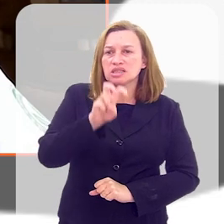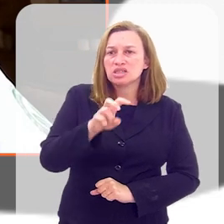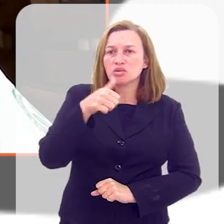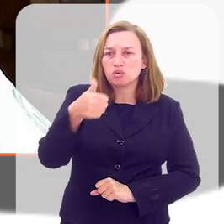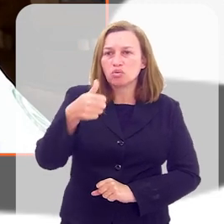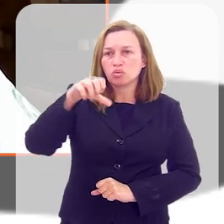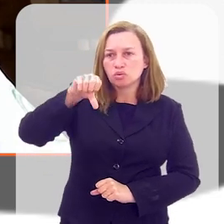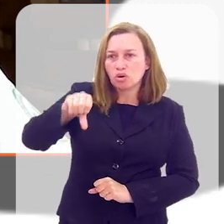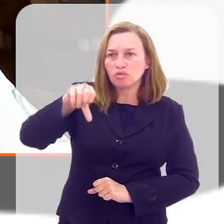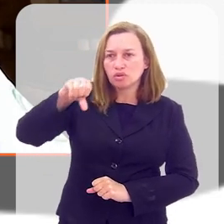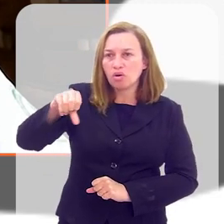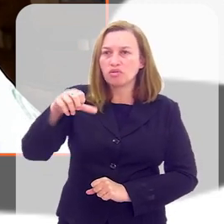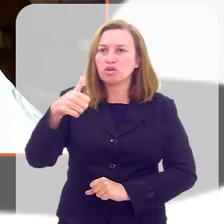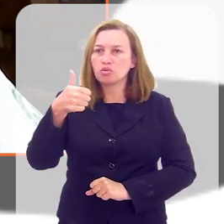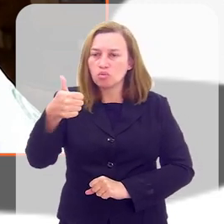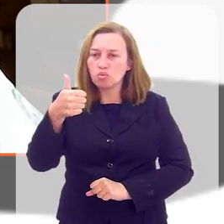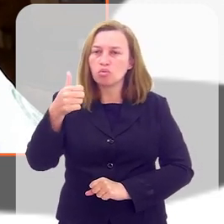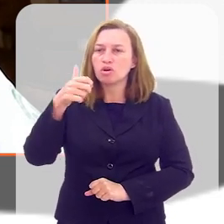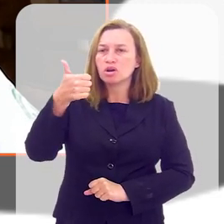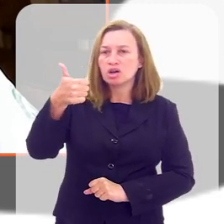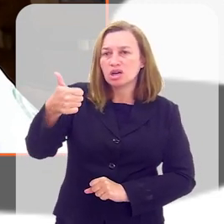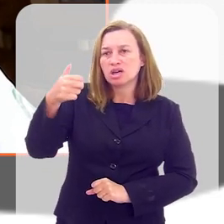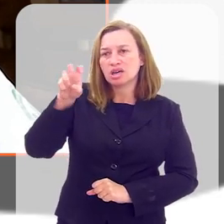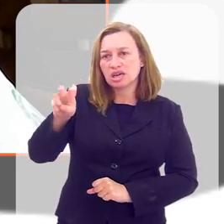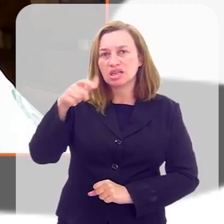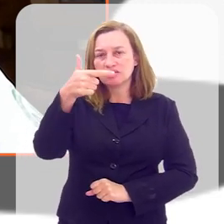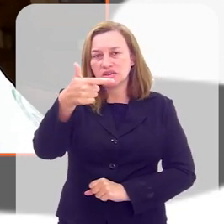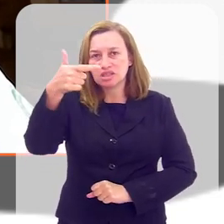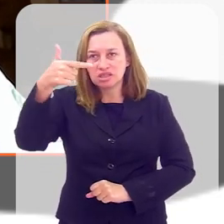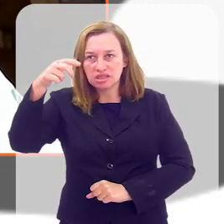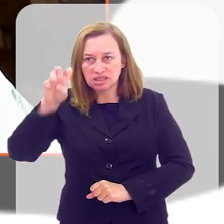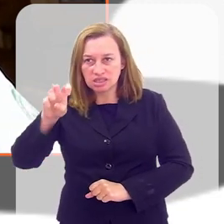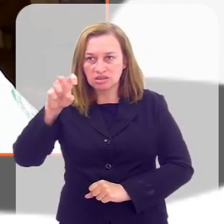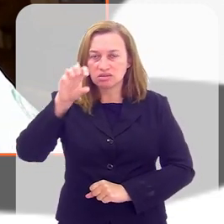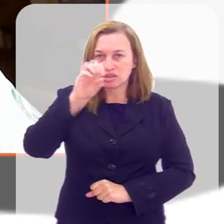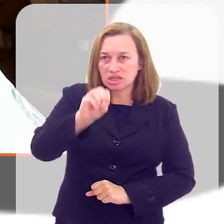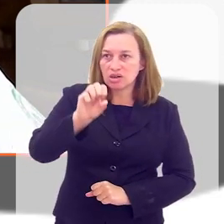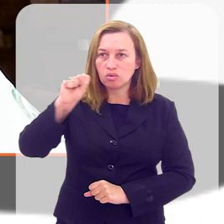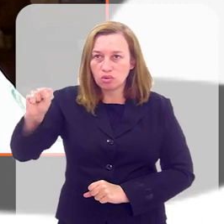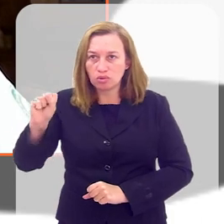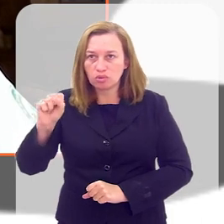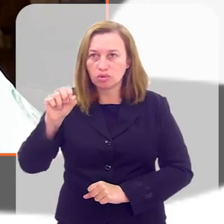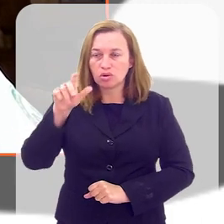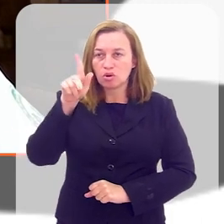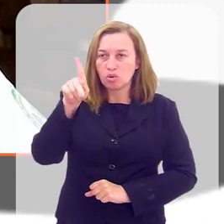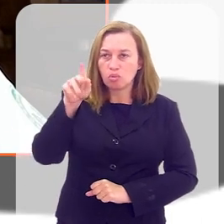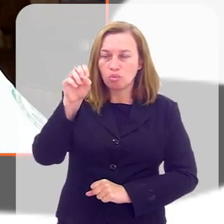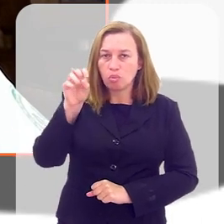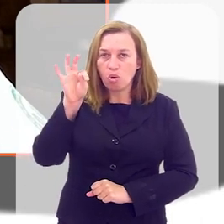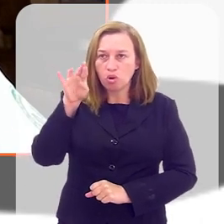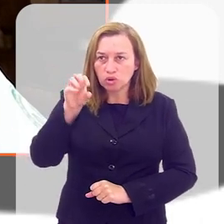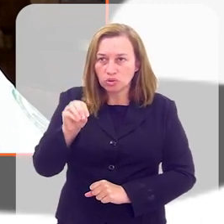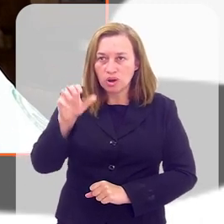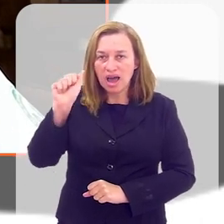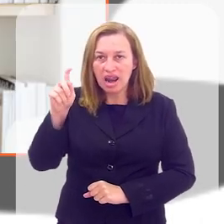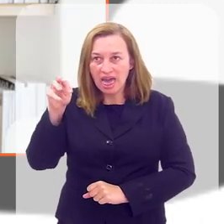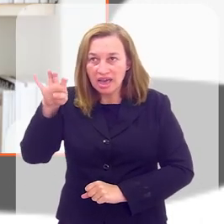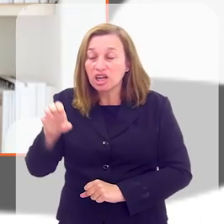telefone que é o 51 Porto Alegre 99615 2508